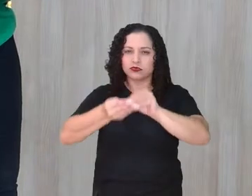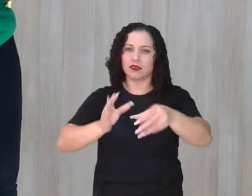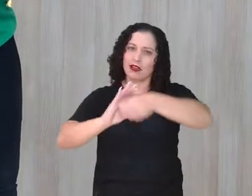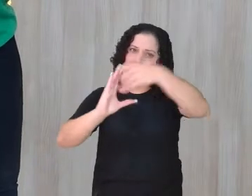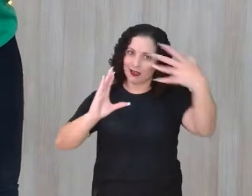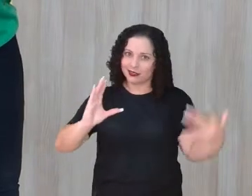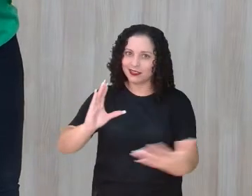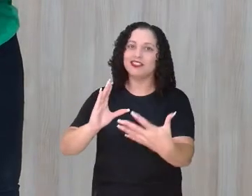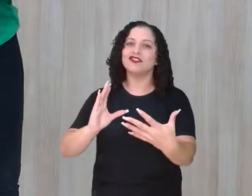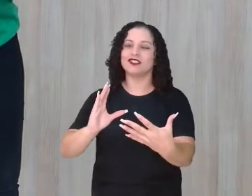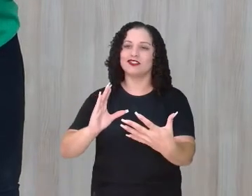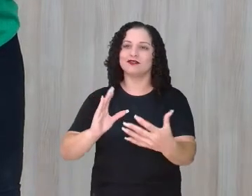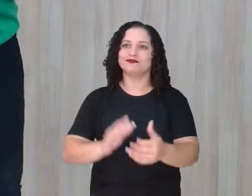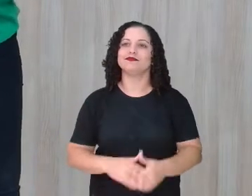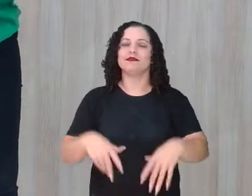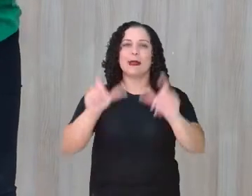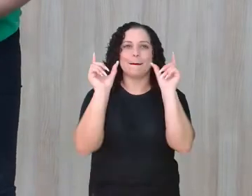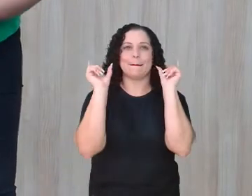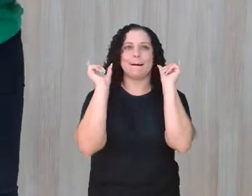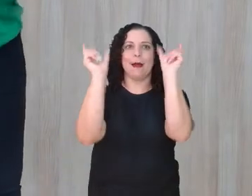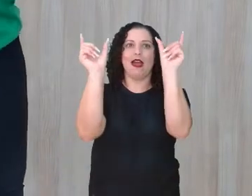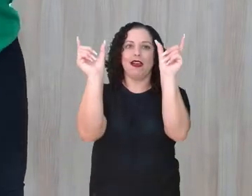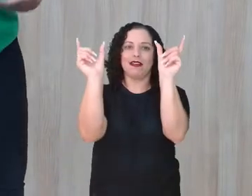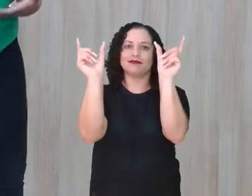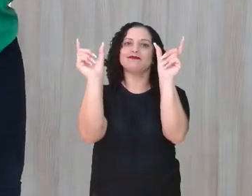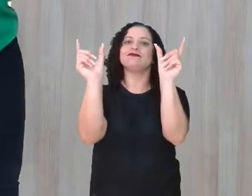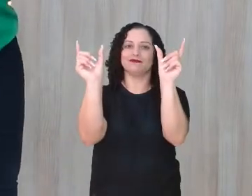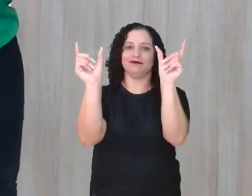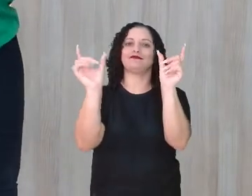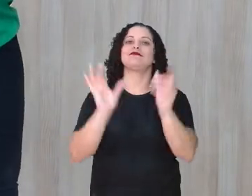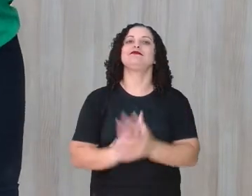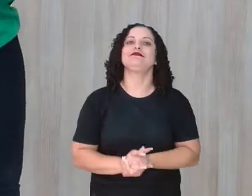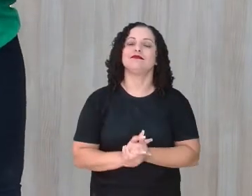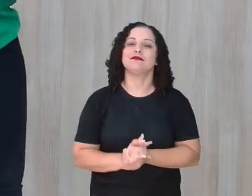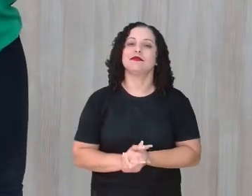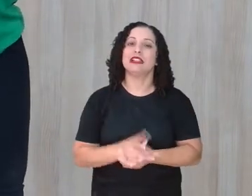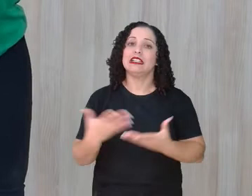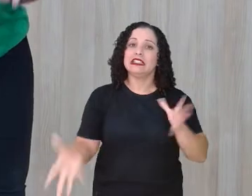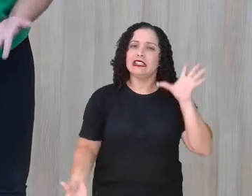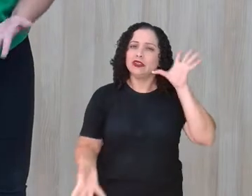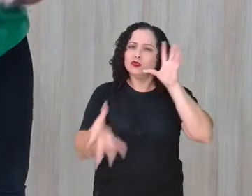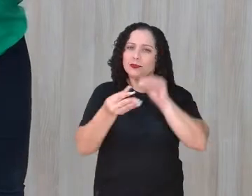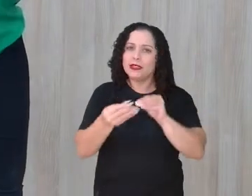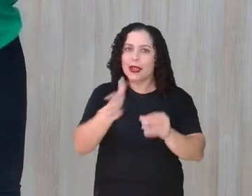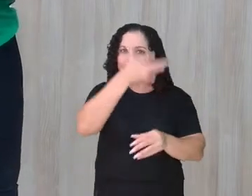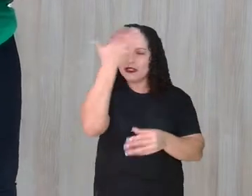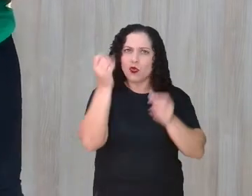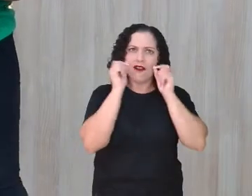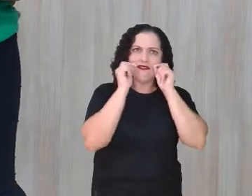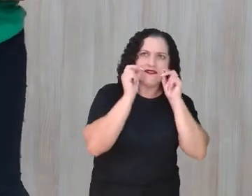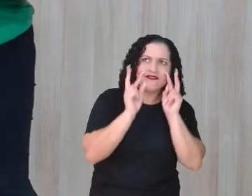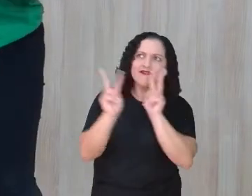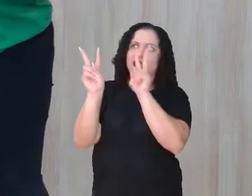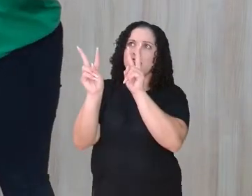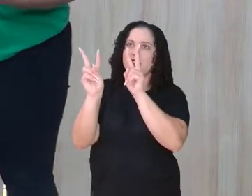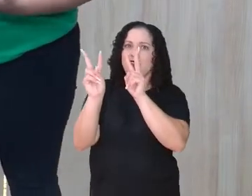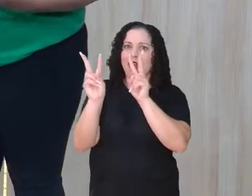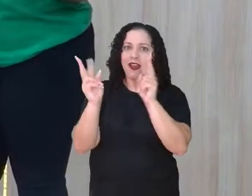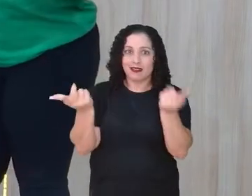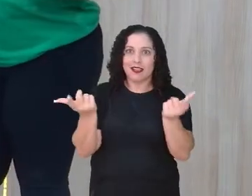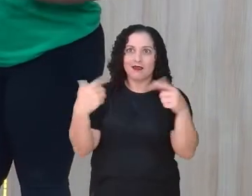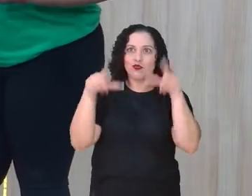essa: fazer o título, a manchete, de um jeito que chame a atenção do leitor para a leitura,